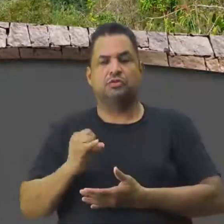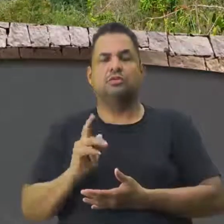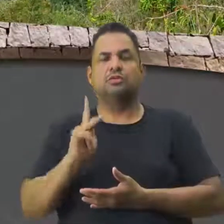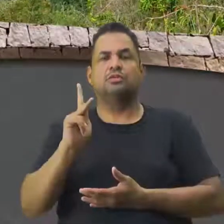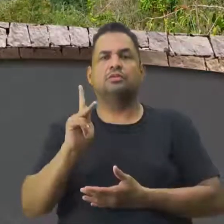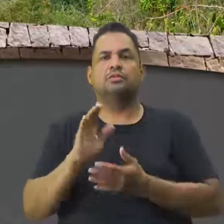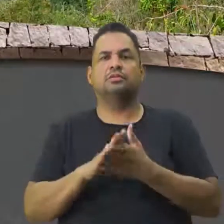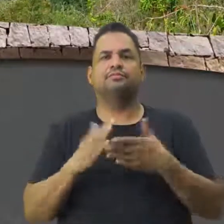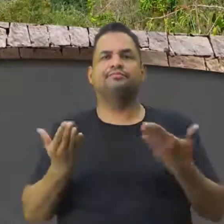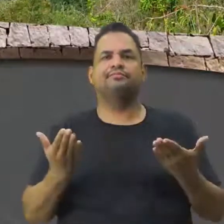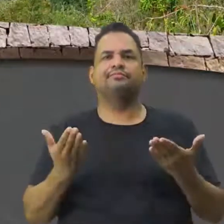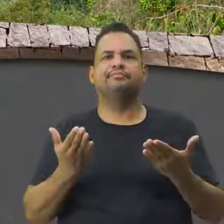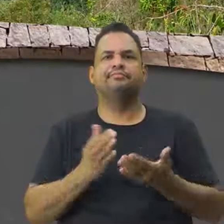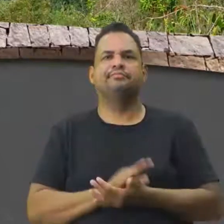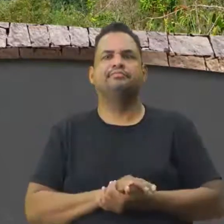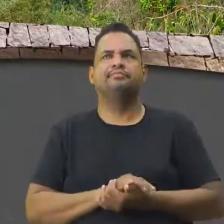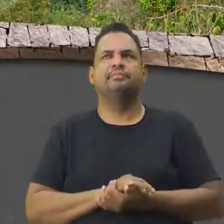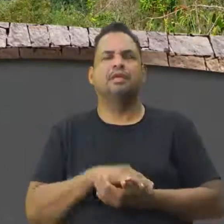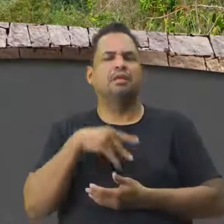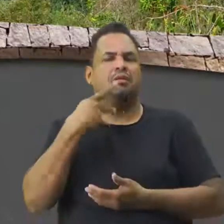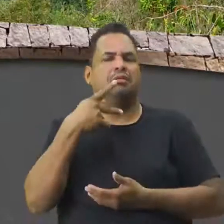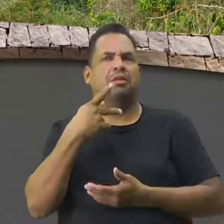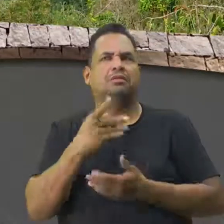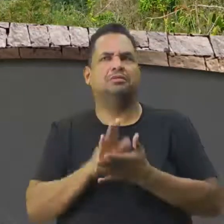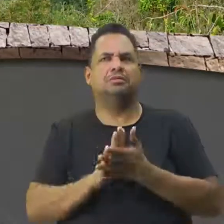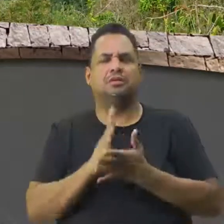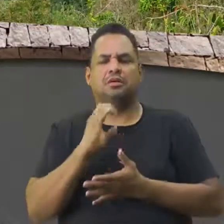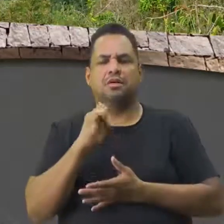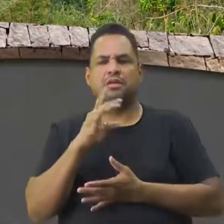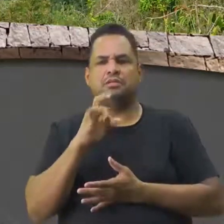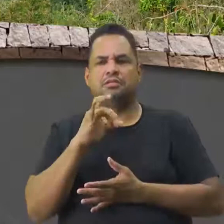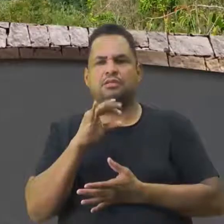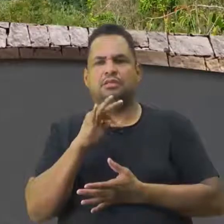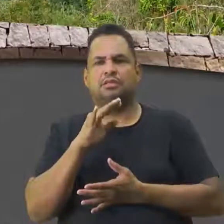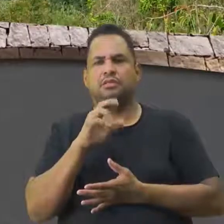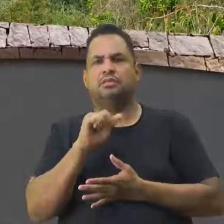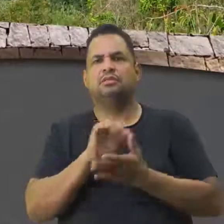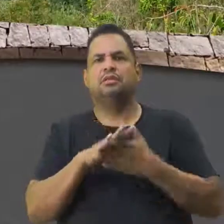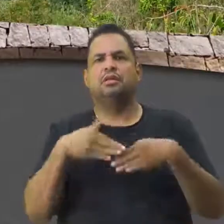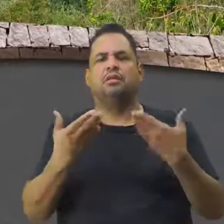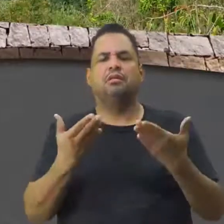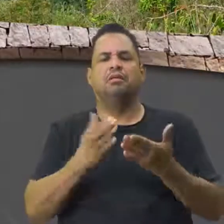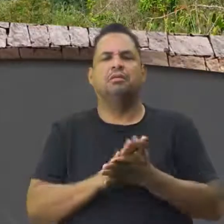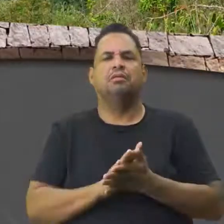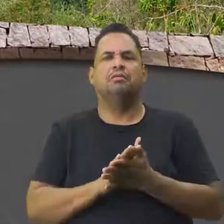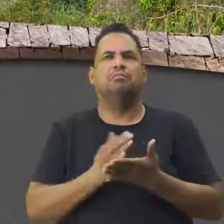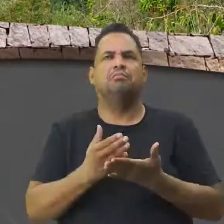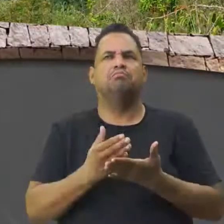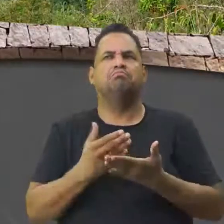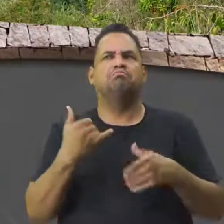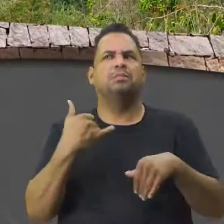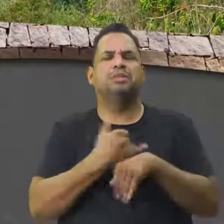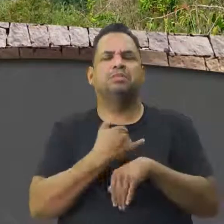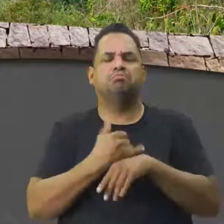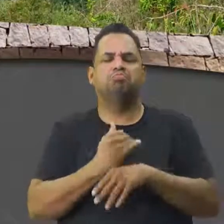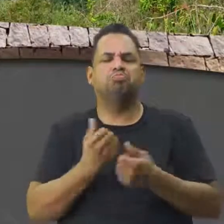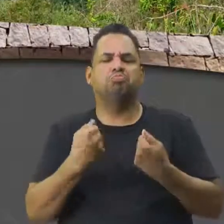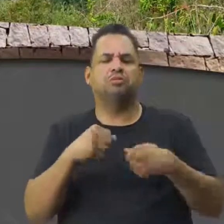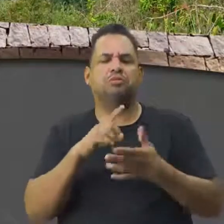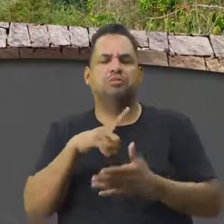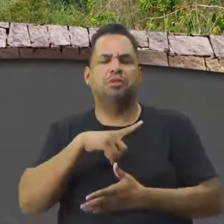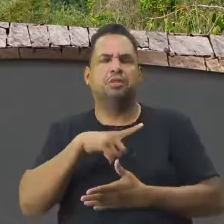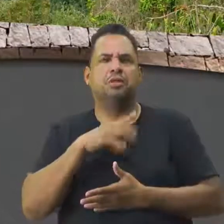para vocês e falar só de casterita, vocês não vão saber o que é casterita em si, pode até conhecer o minério, mas qual é a importância dos